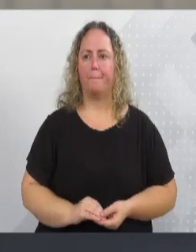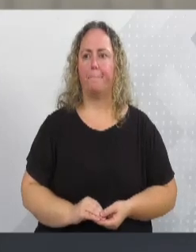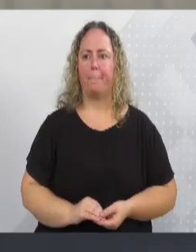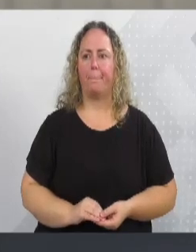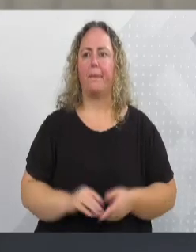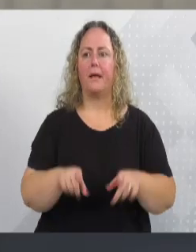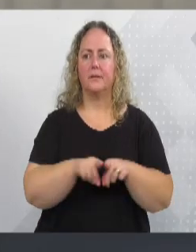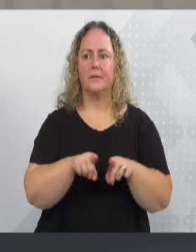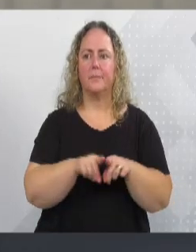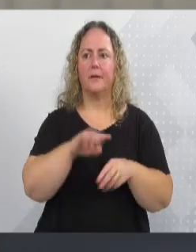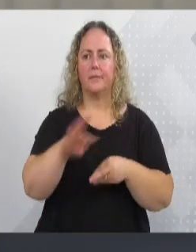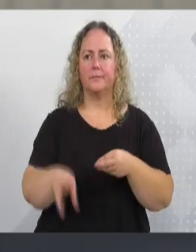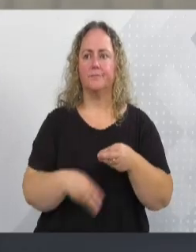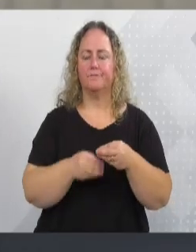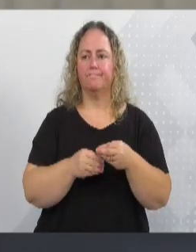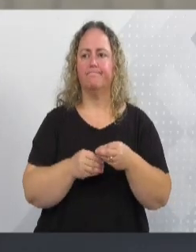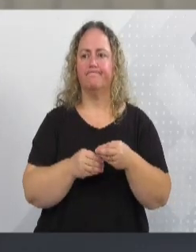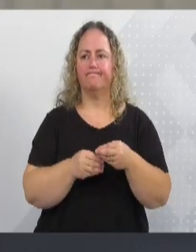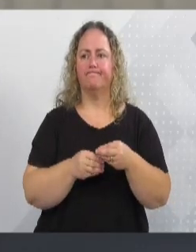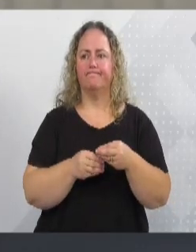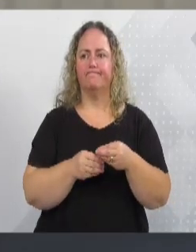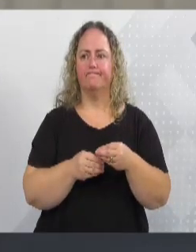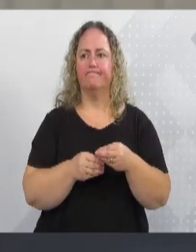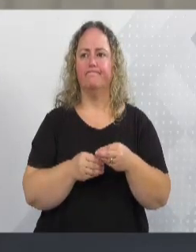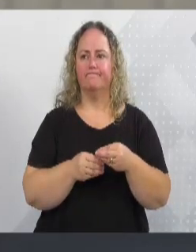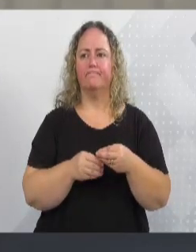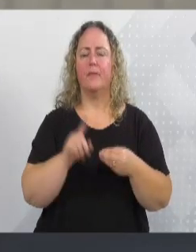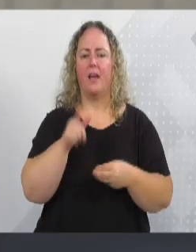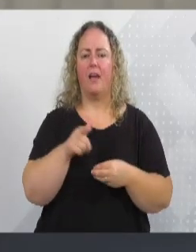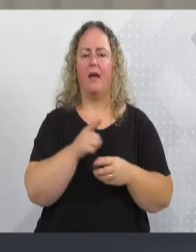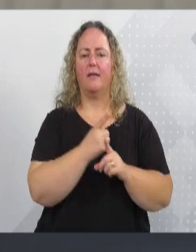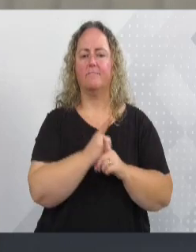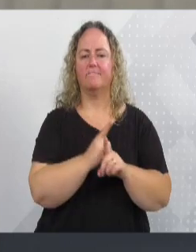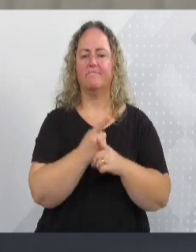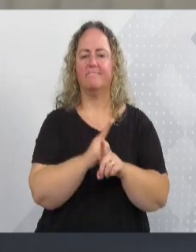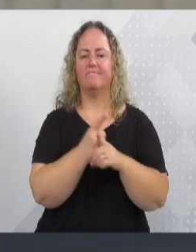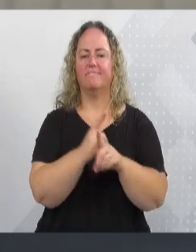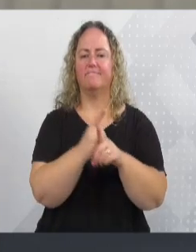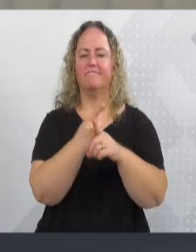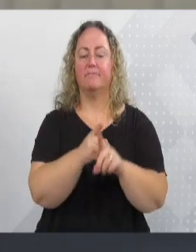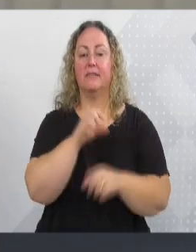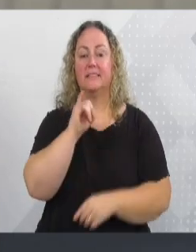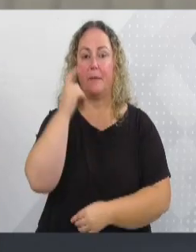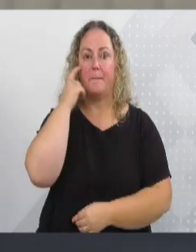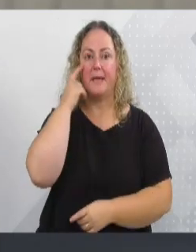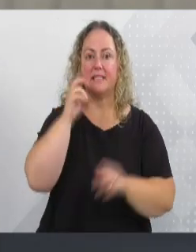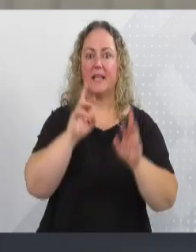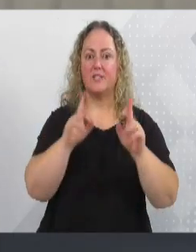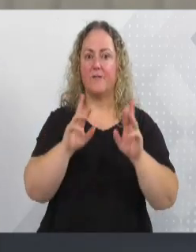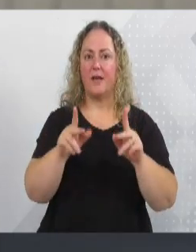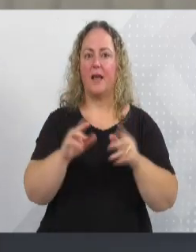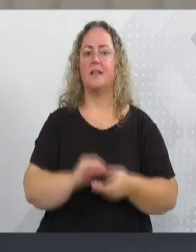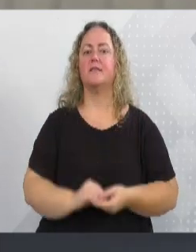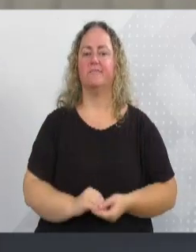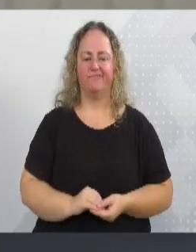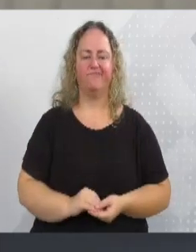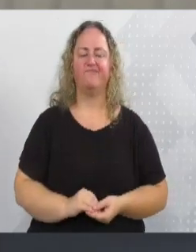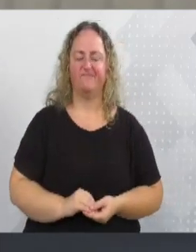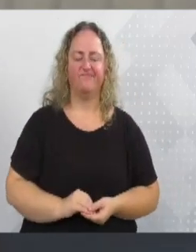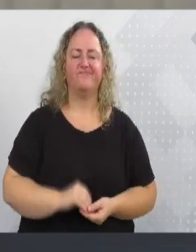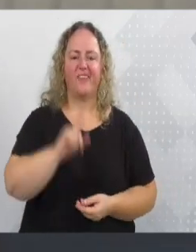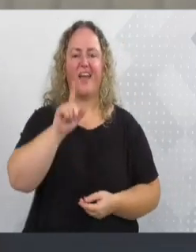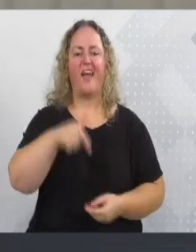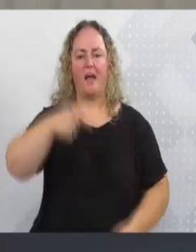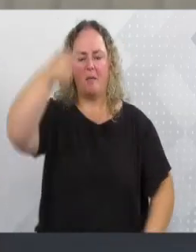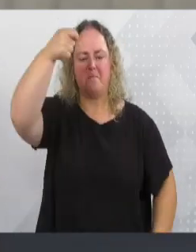de complementar dizendo que não passa de uma mera perseguição a quem pensa um pouco diferente. É a sana, típica de governos